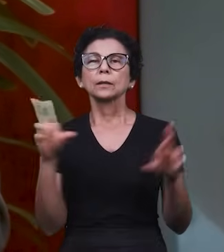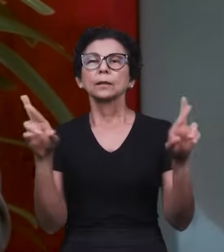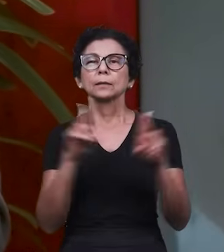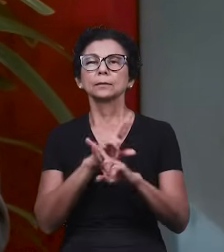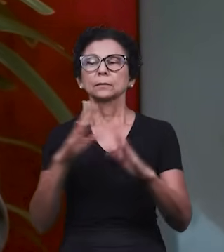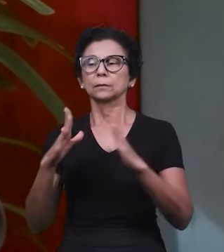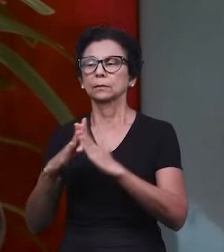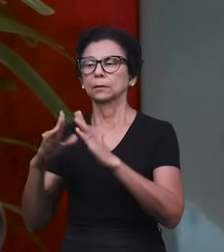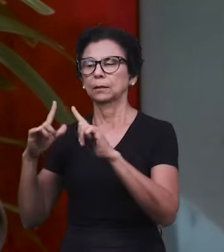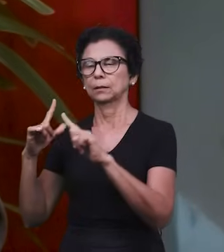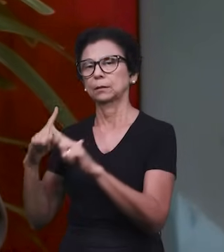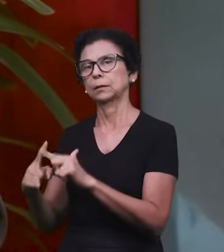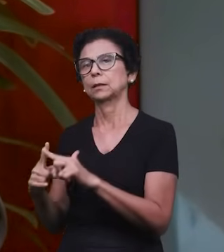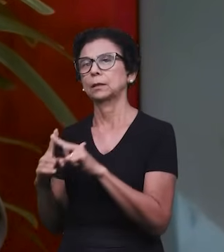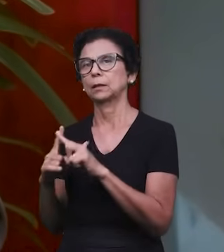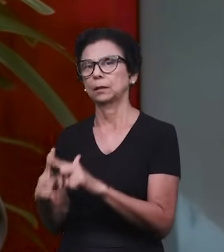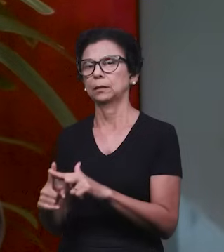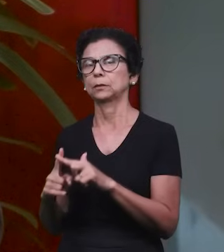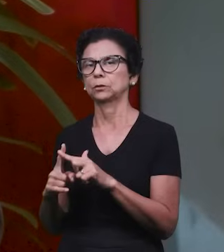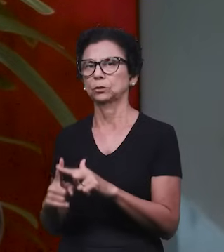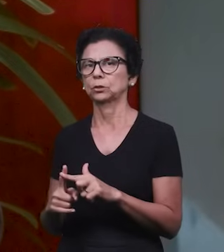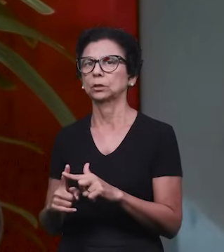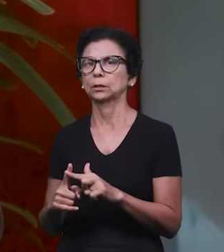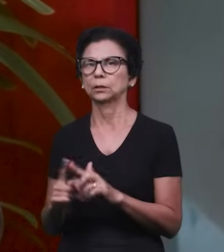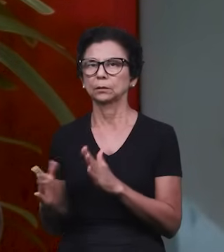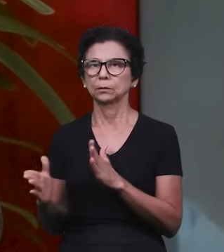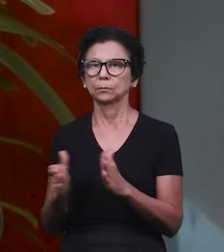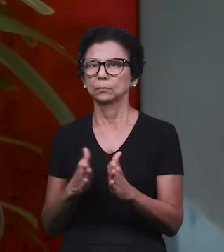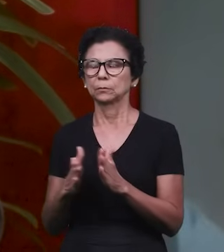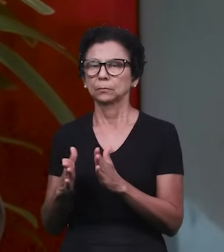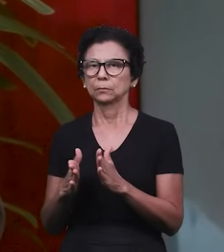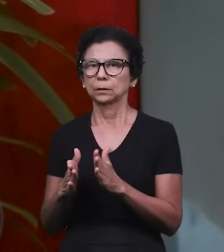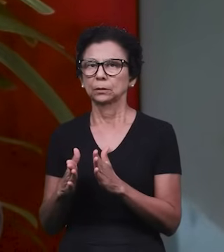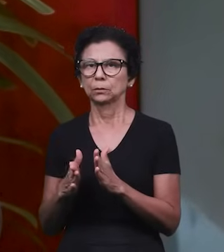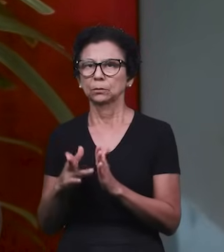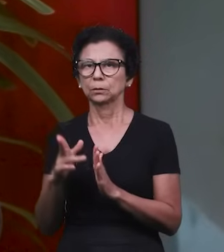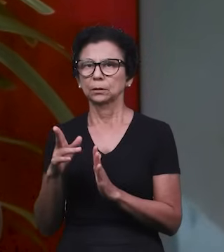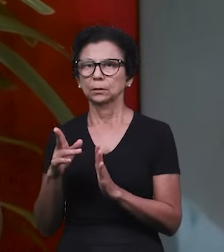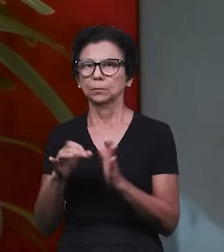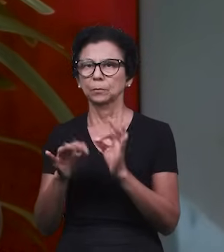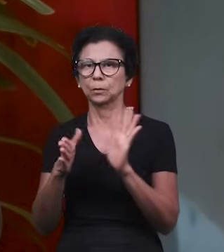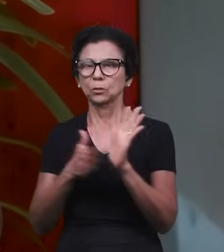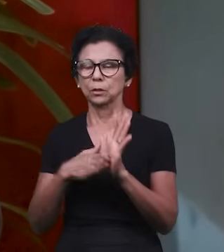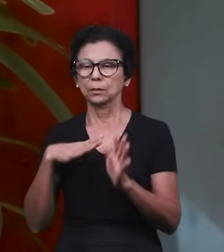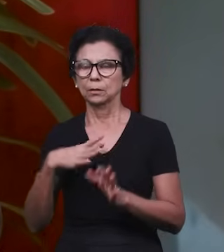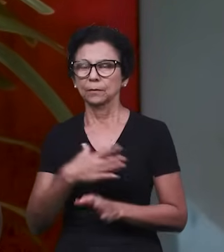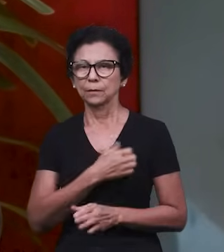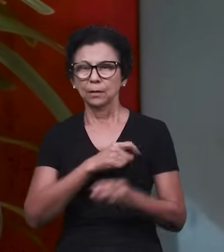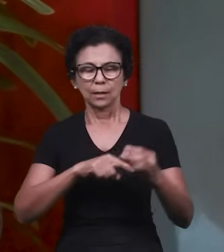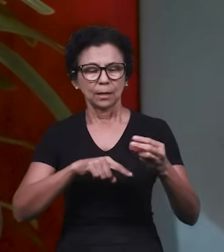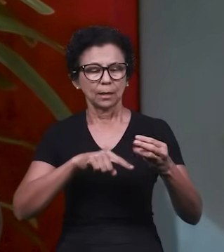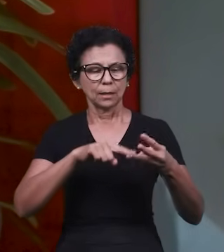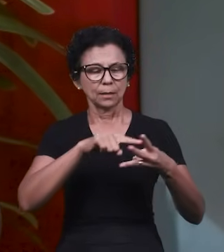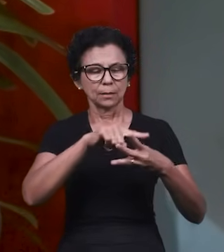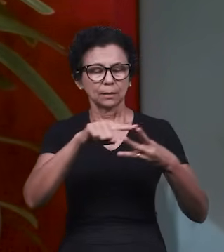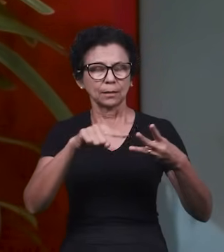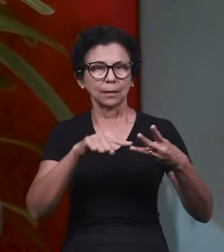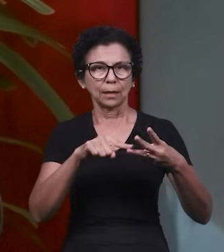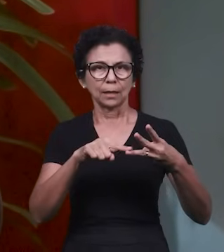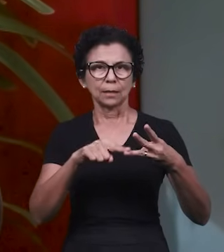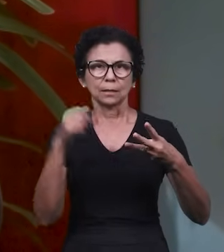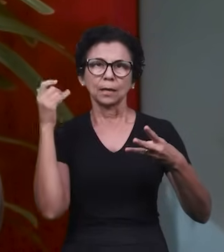associadas à igreja, ao tempo desse projeto de salvação. As três primeiras trombetas,